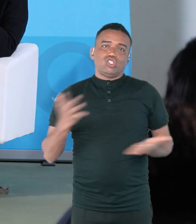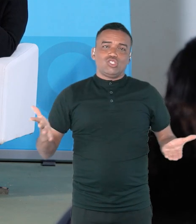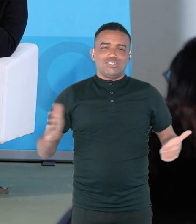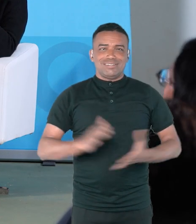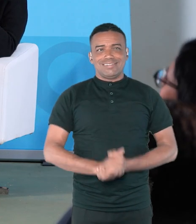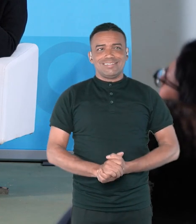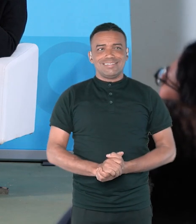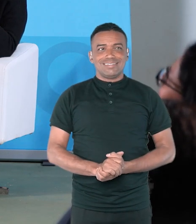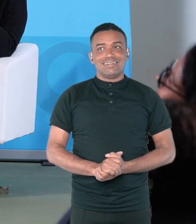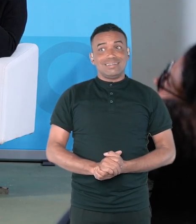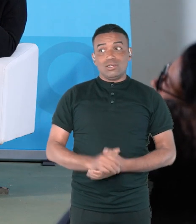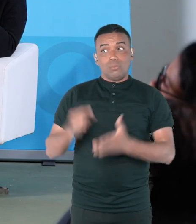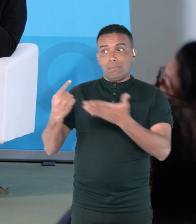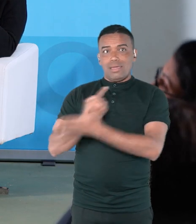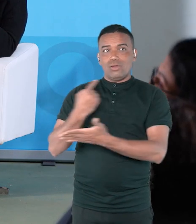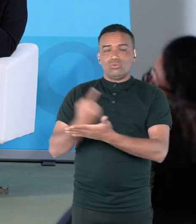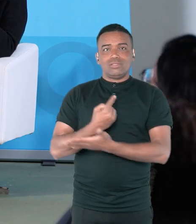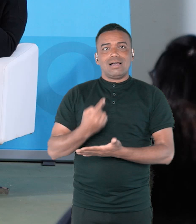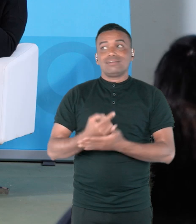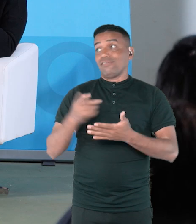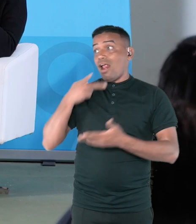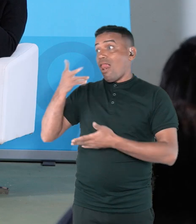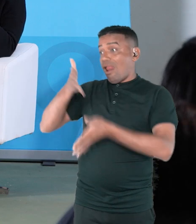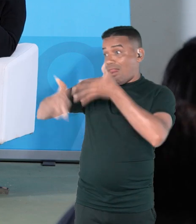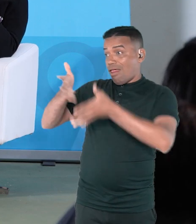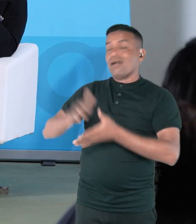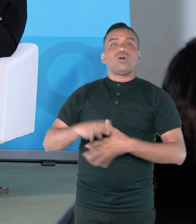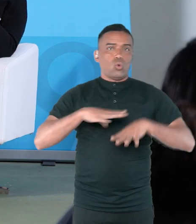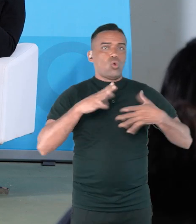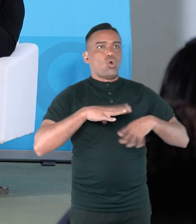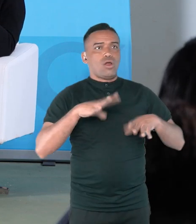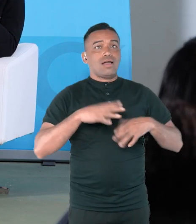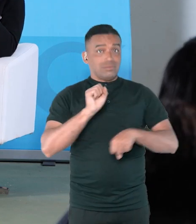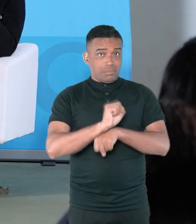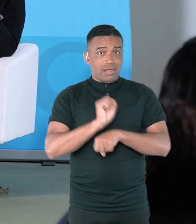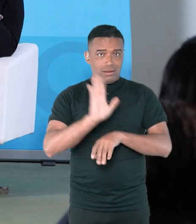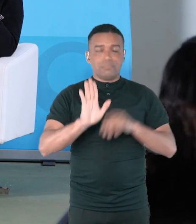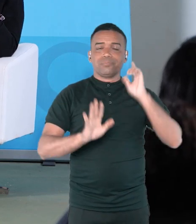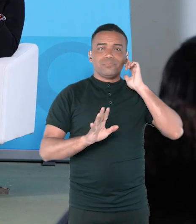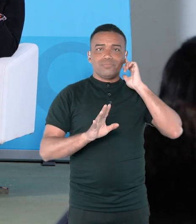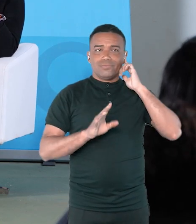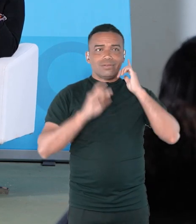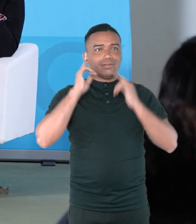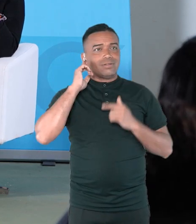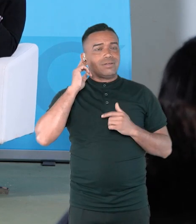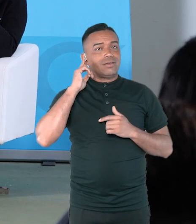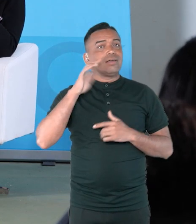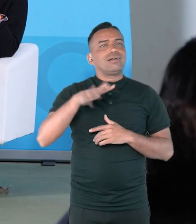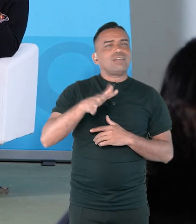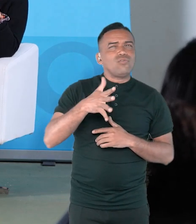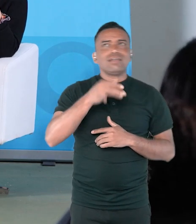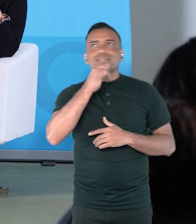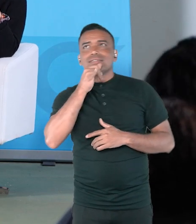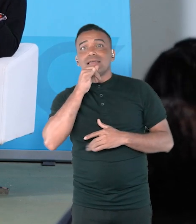assume o microfone. Tá vendo? Ninguém quer fazer pergunta que você falou tanto. Ih, não, mentira. Mesmo. Coragem, vai querer dar um tempinho.